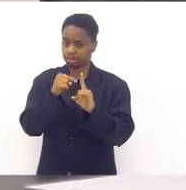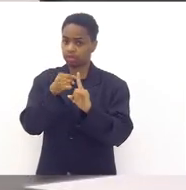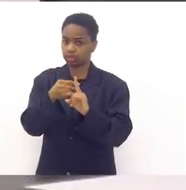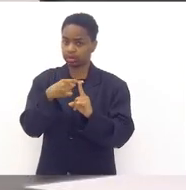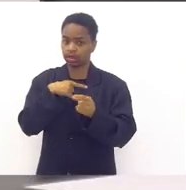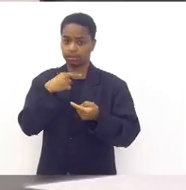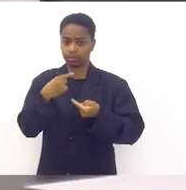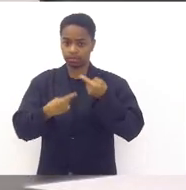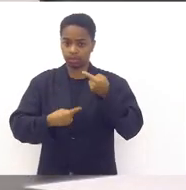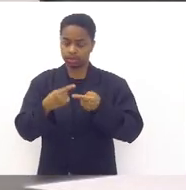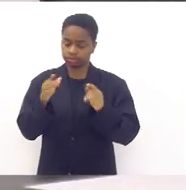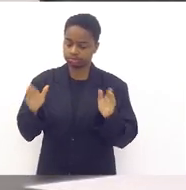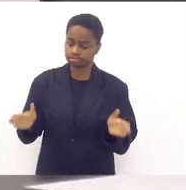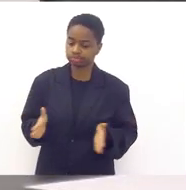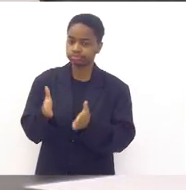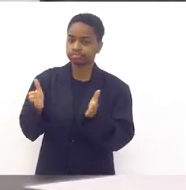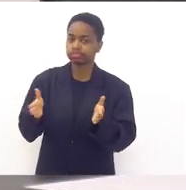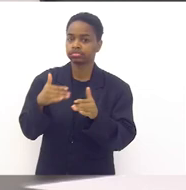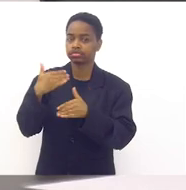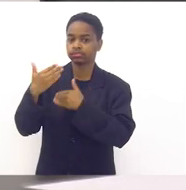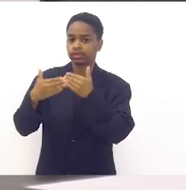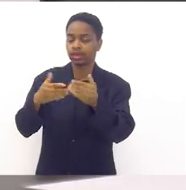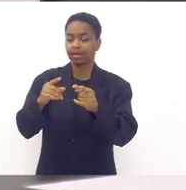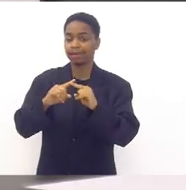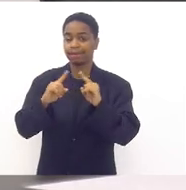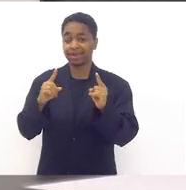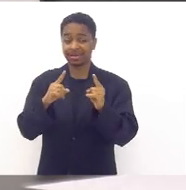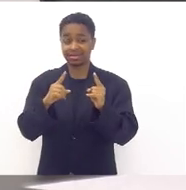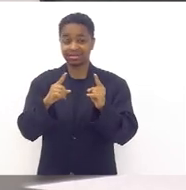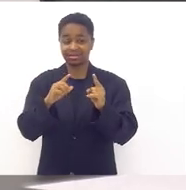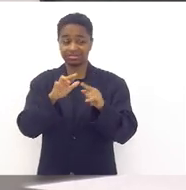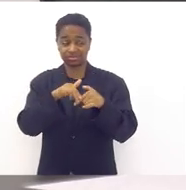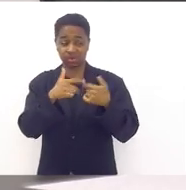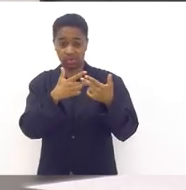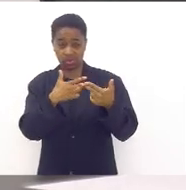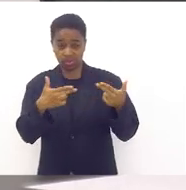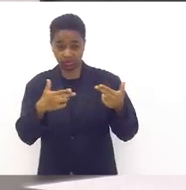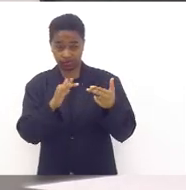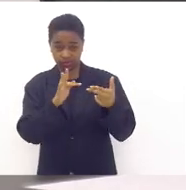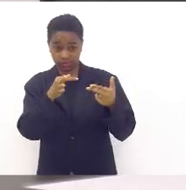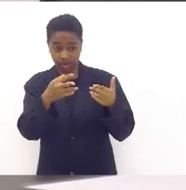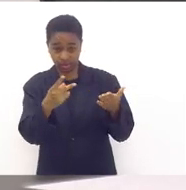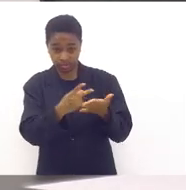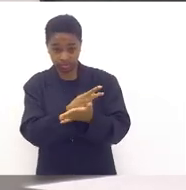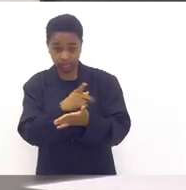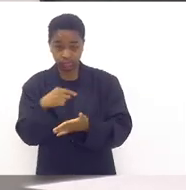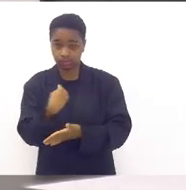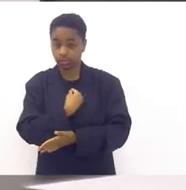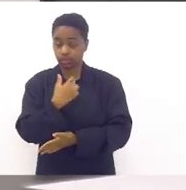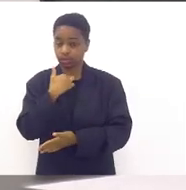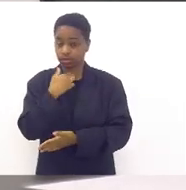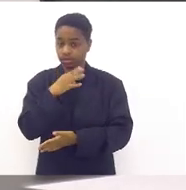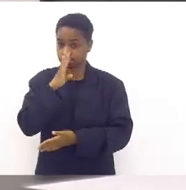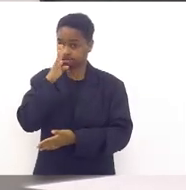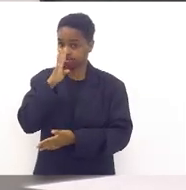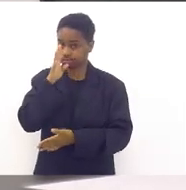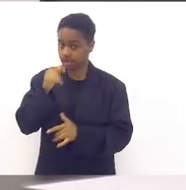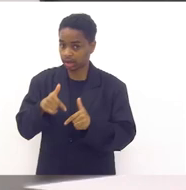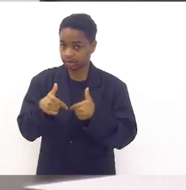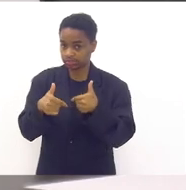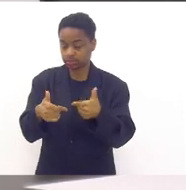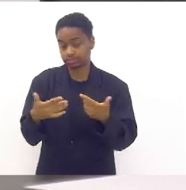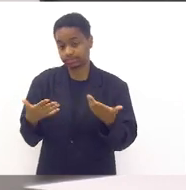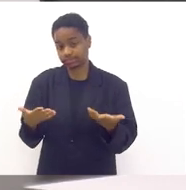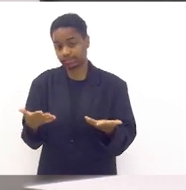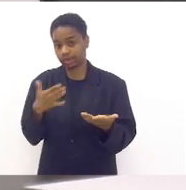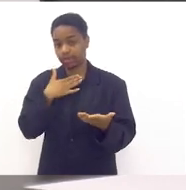política indutora de desenvolvimento, mas diante do que está vindo, para a gente não fazer nada soberbado, acho que nem que a gente...